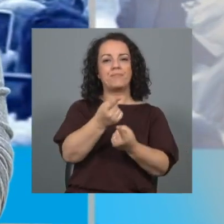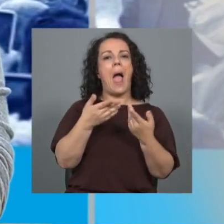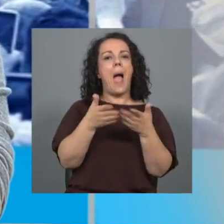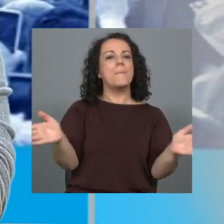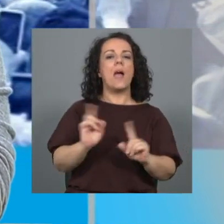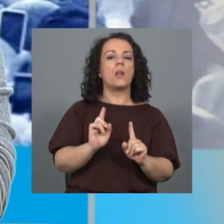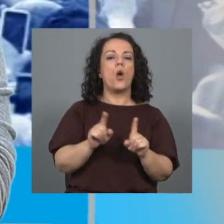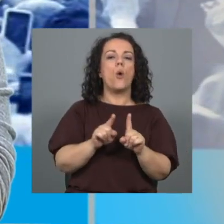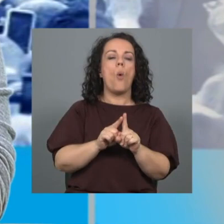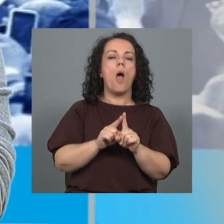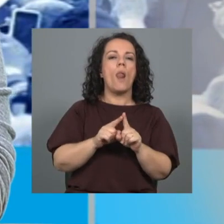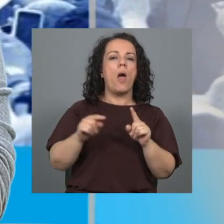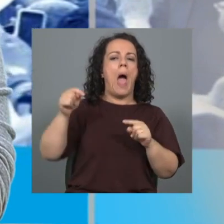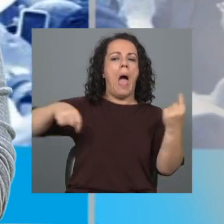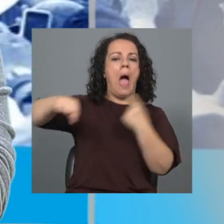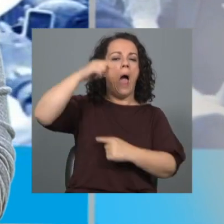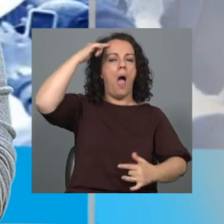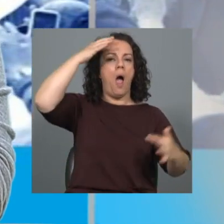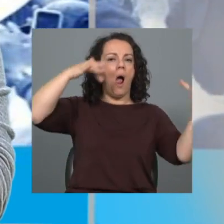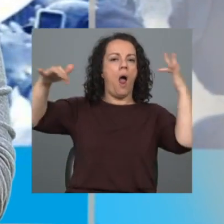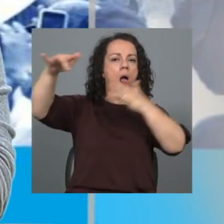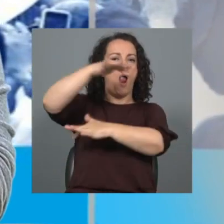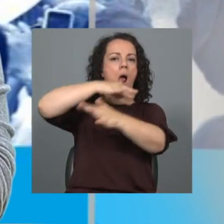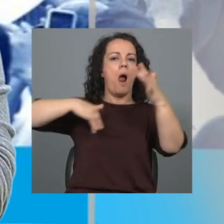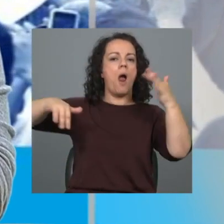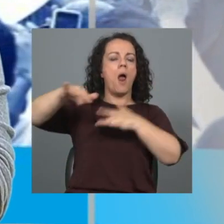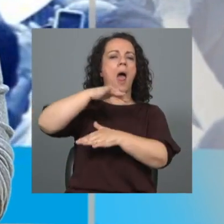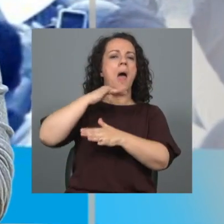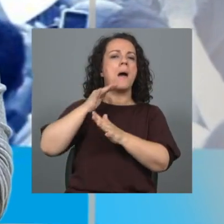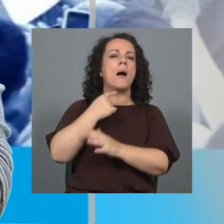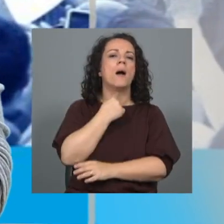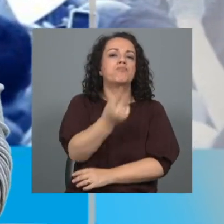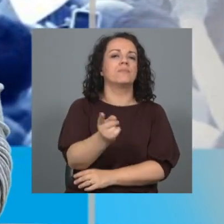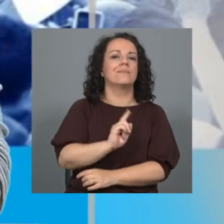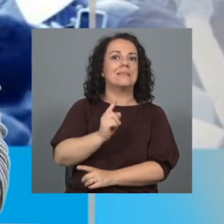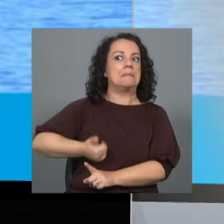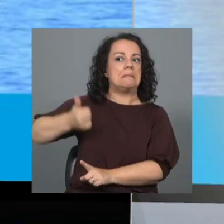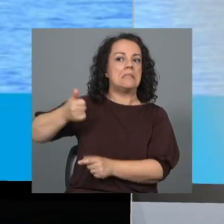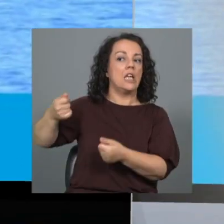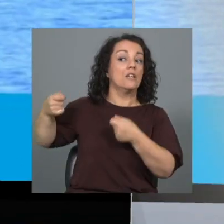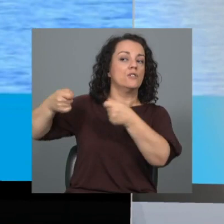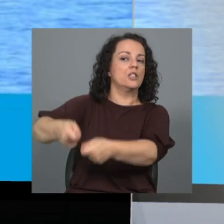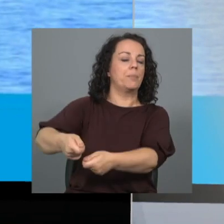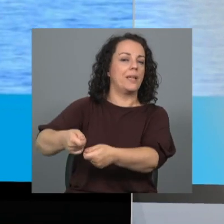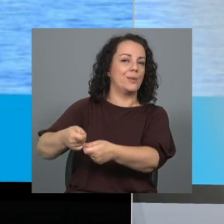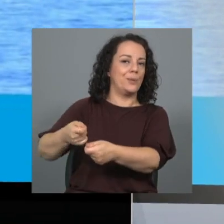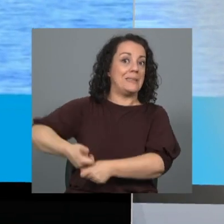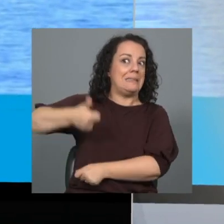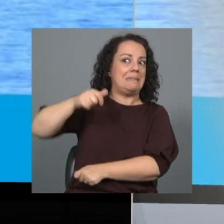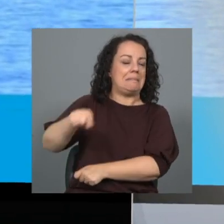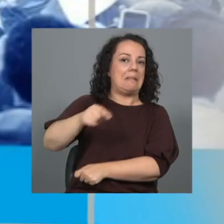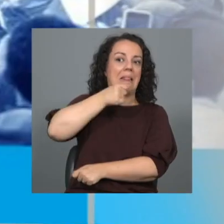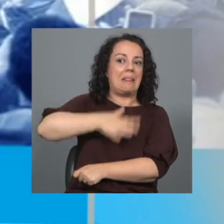de teoria da conspiração à qual não davam voz. Prevalecia o investimento que era colocado também no território. Exatamente, prevalecia